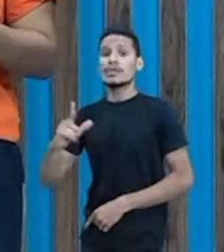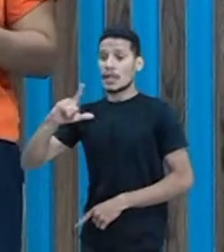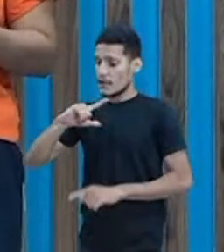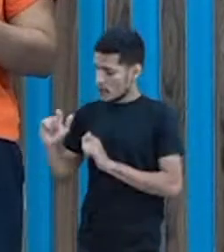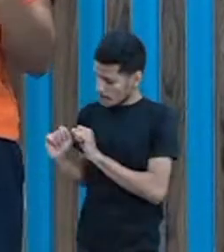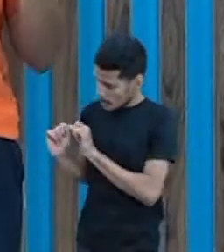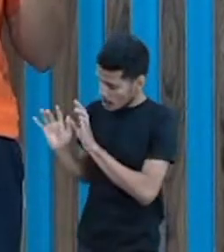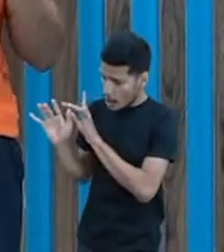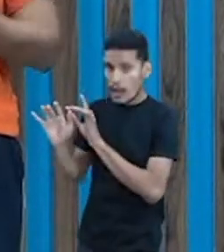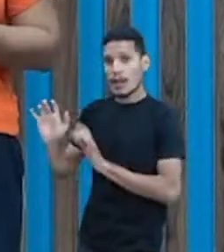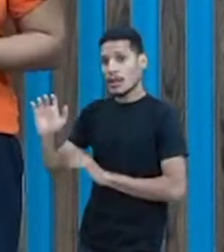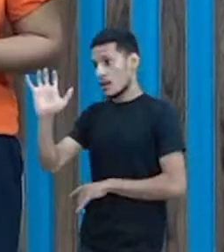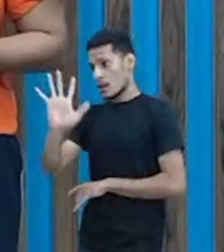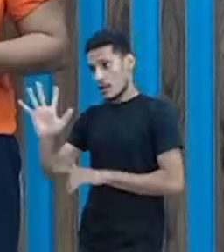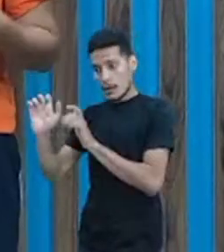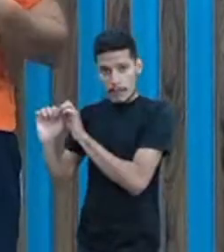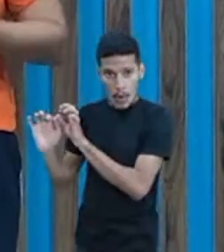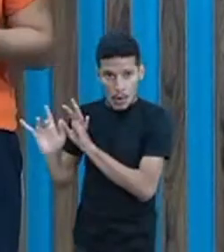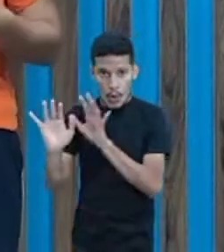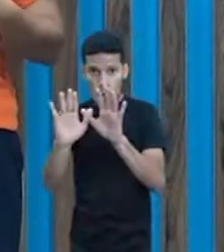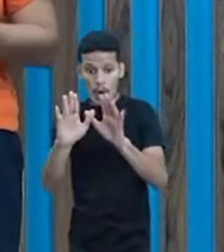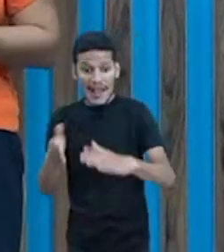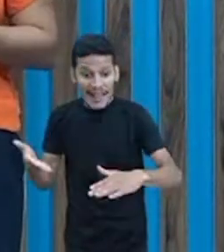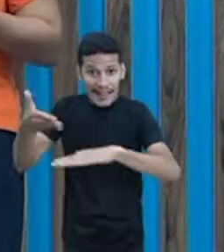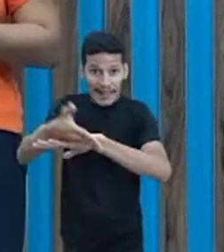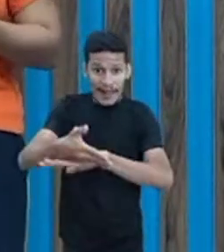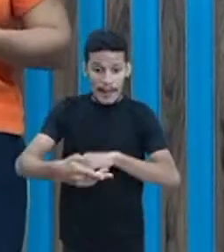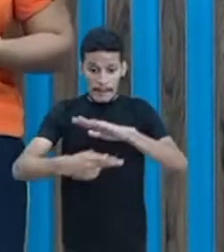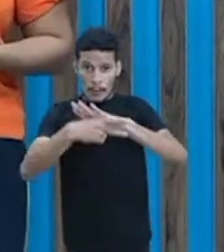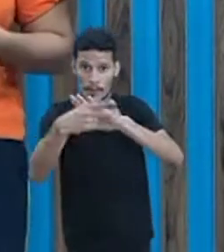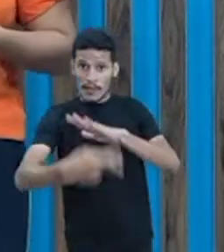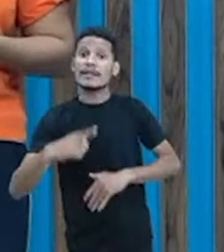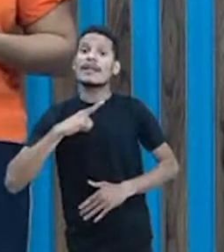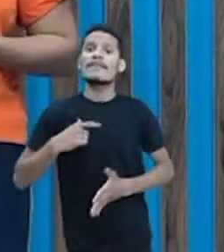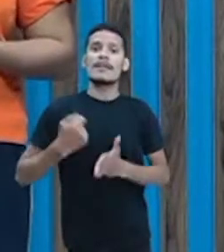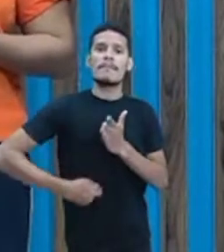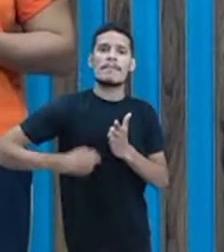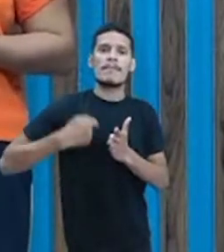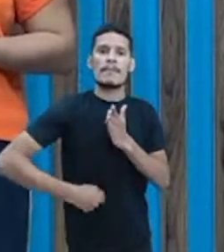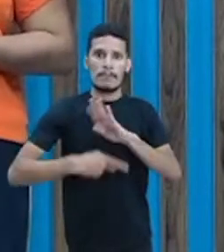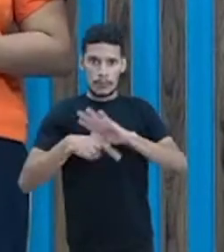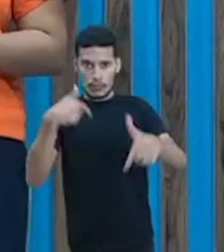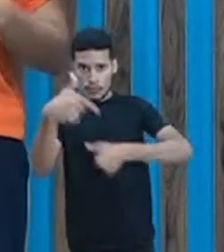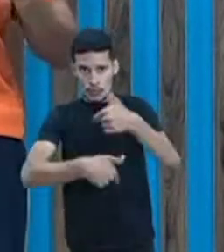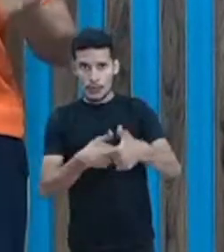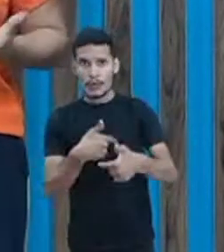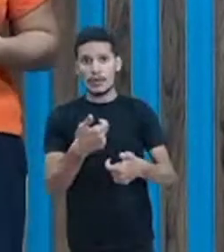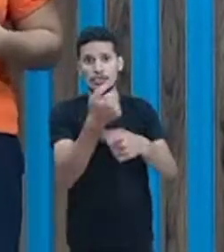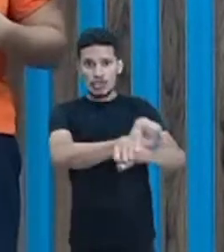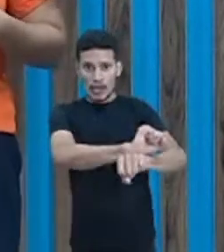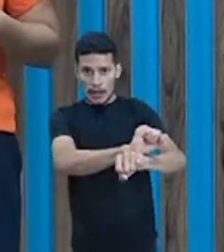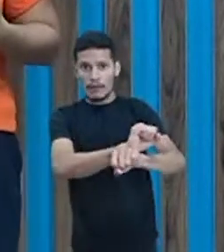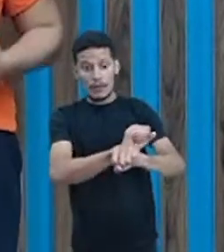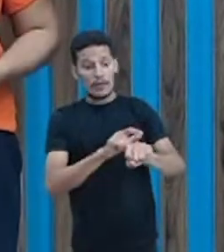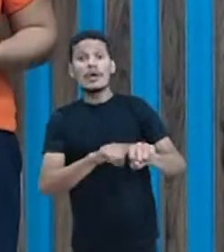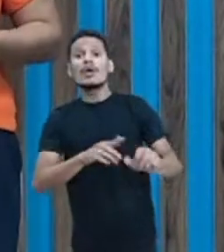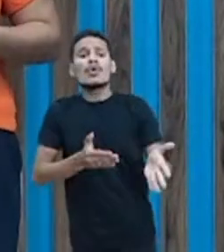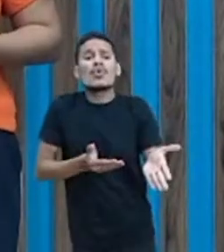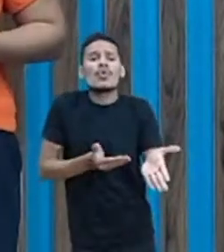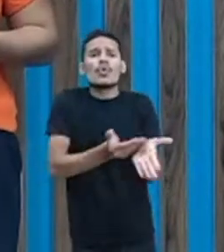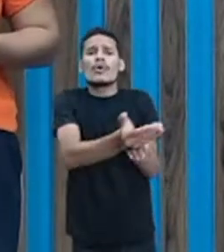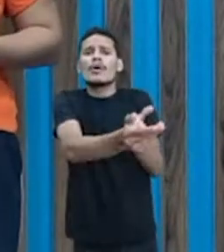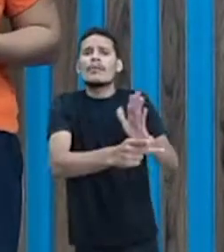colonizado. E aqui foi implantado um sistema de quê? De exploração através do trabalho escravo. Inicialmente, os